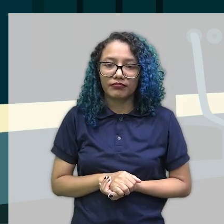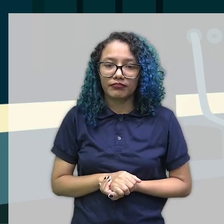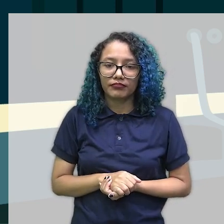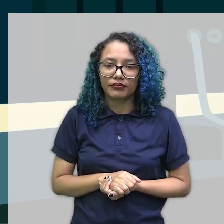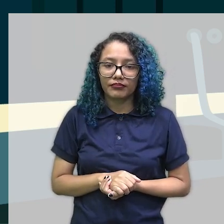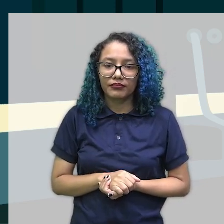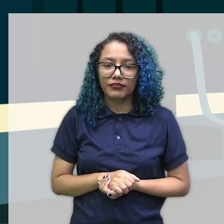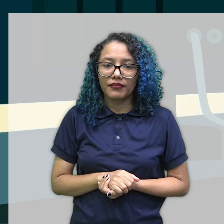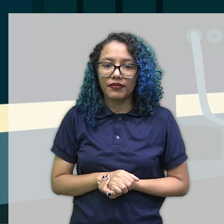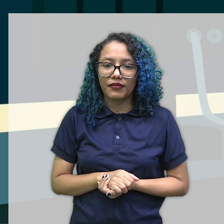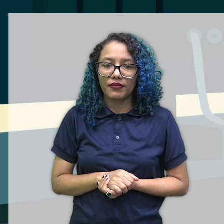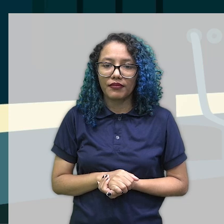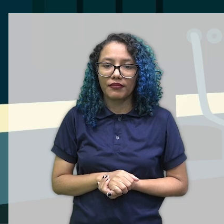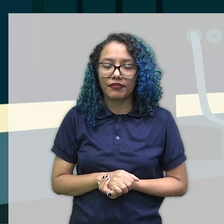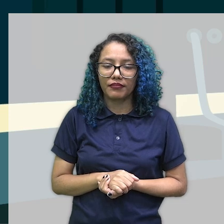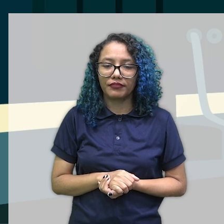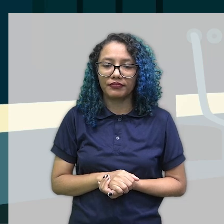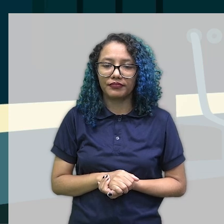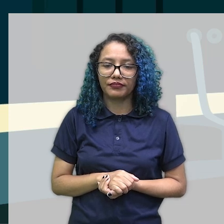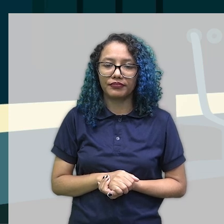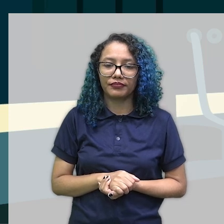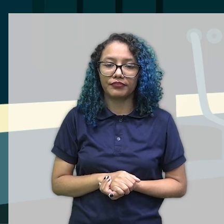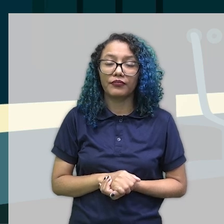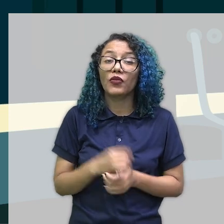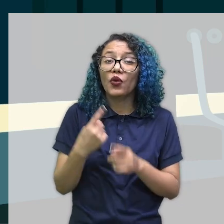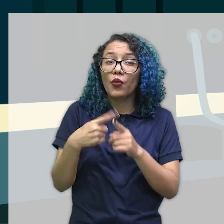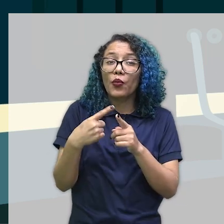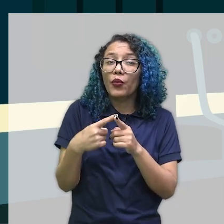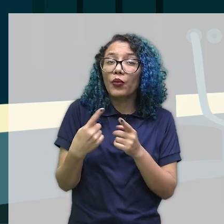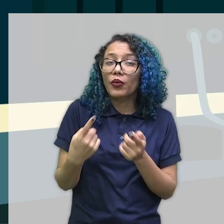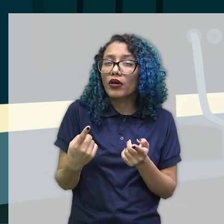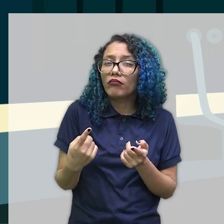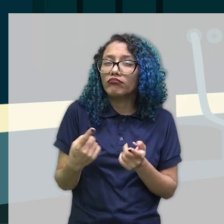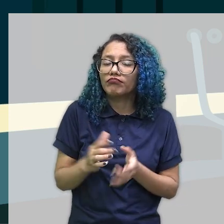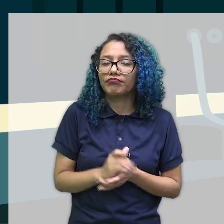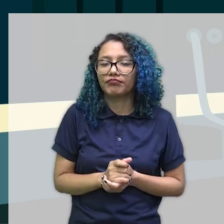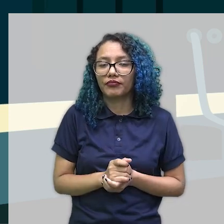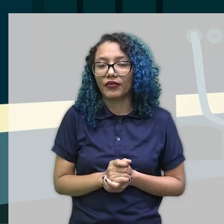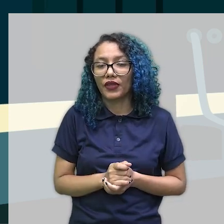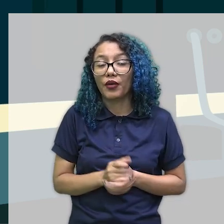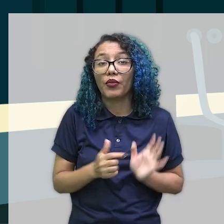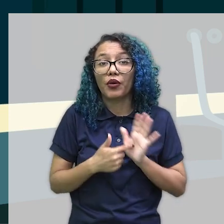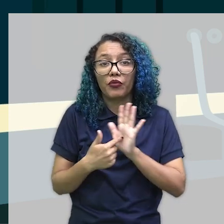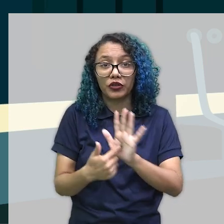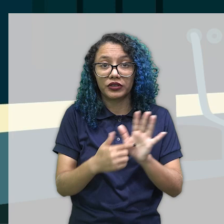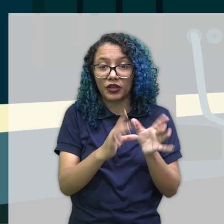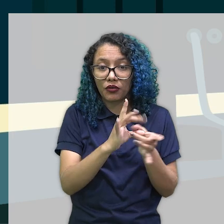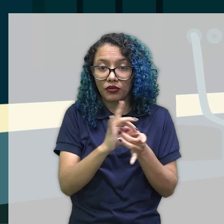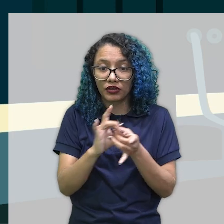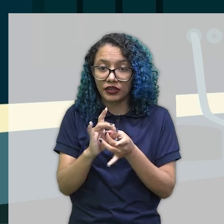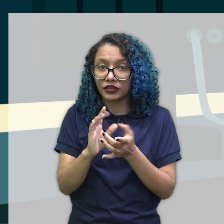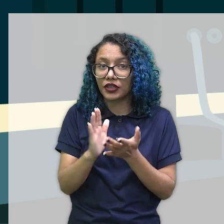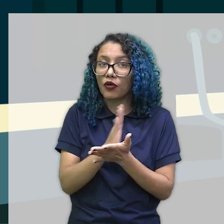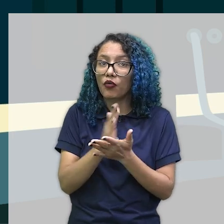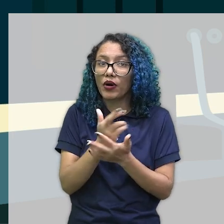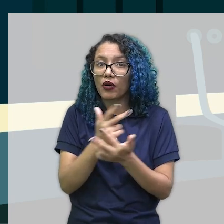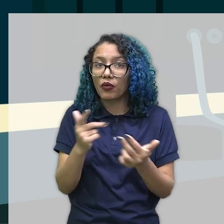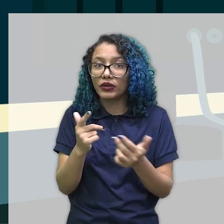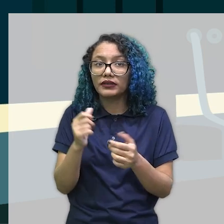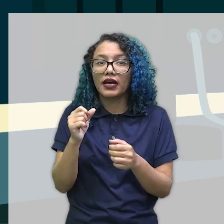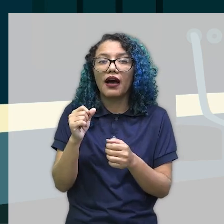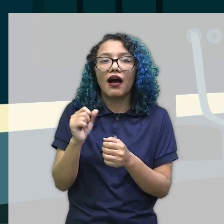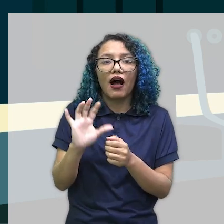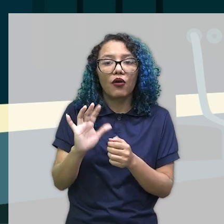Porque, como nós falamos, ele é usado para descrever uma situação que estava acontecendo quando o outro interrompeu. The cell